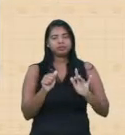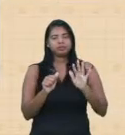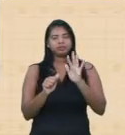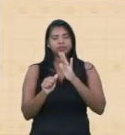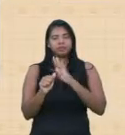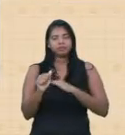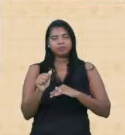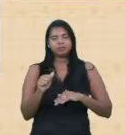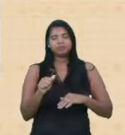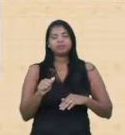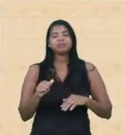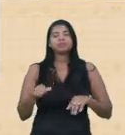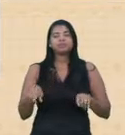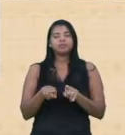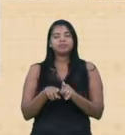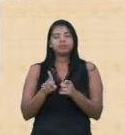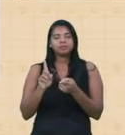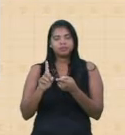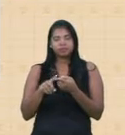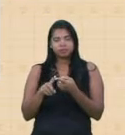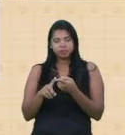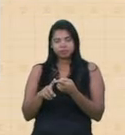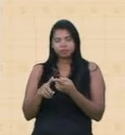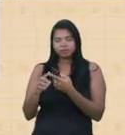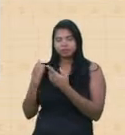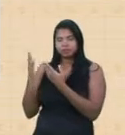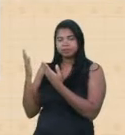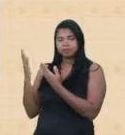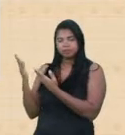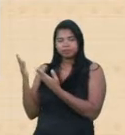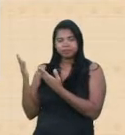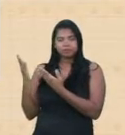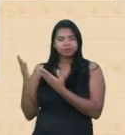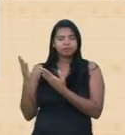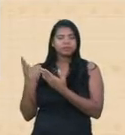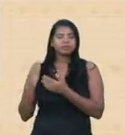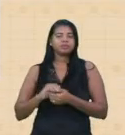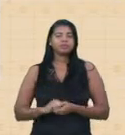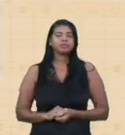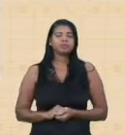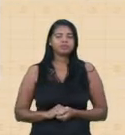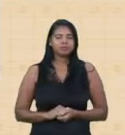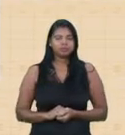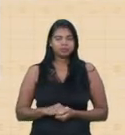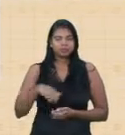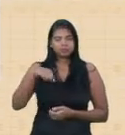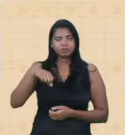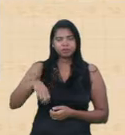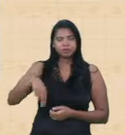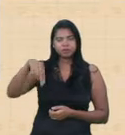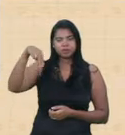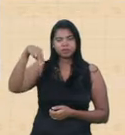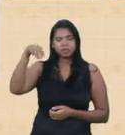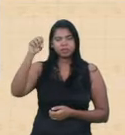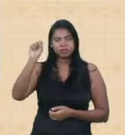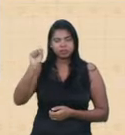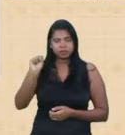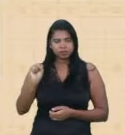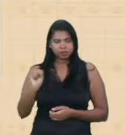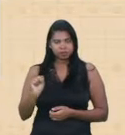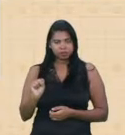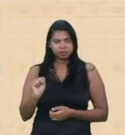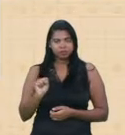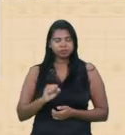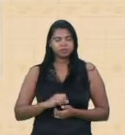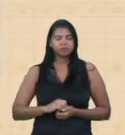lado externo, saindo do polo norte e adentrando ao polo sul, isso de forma externa.